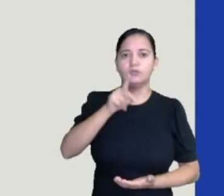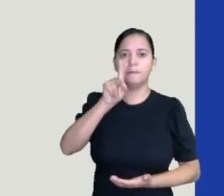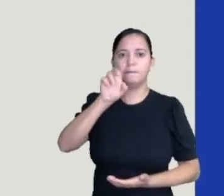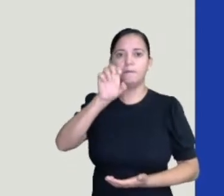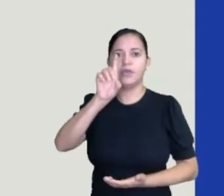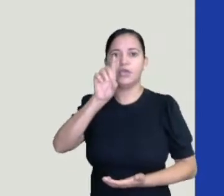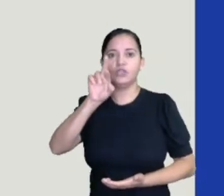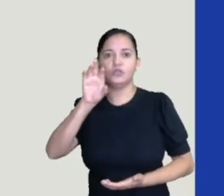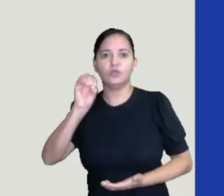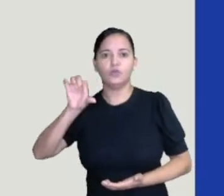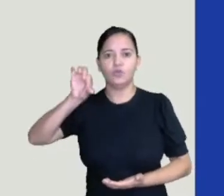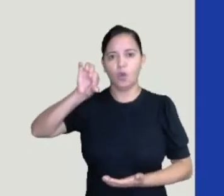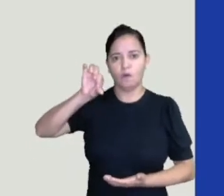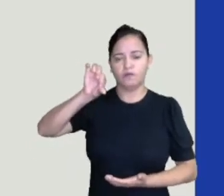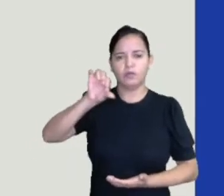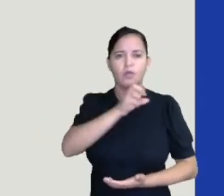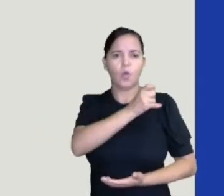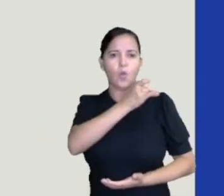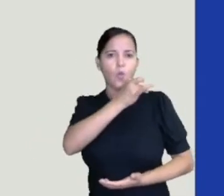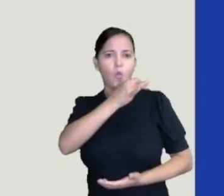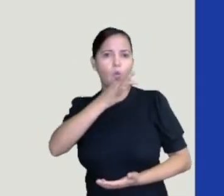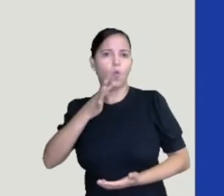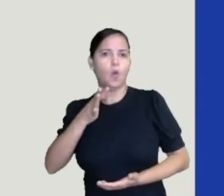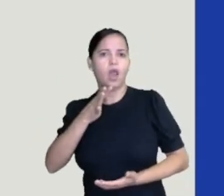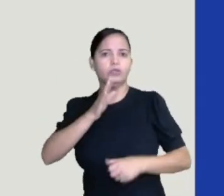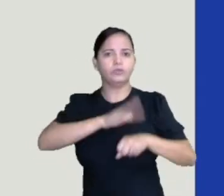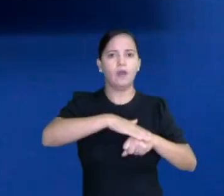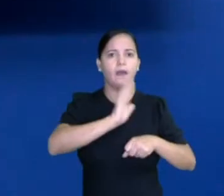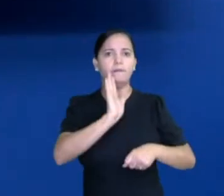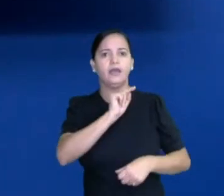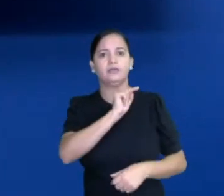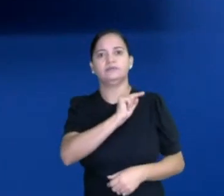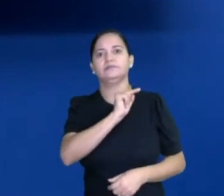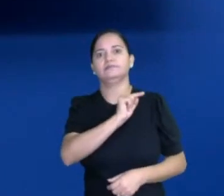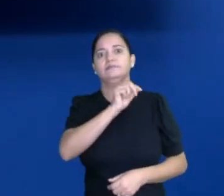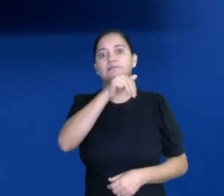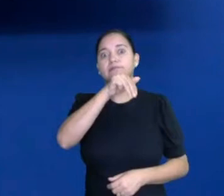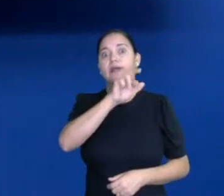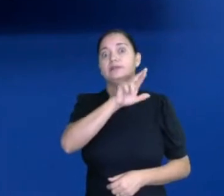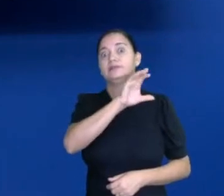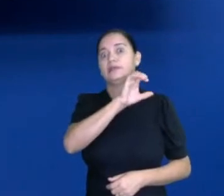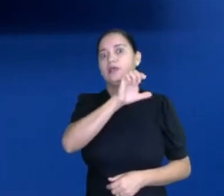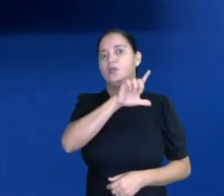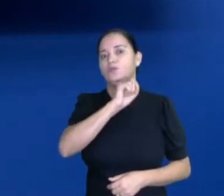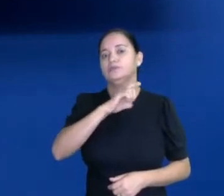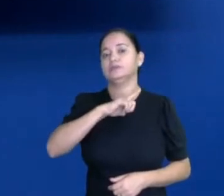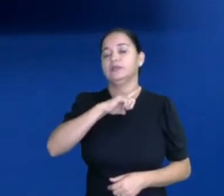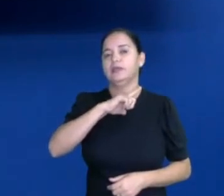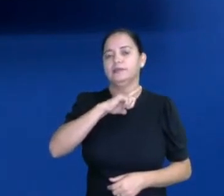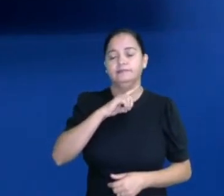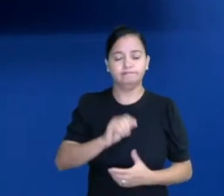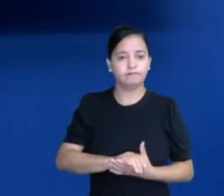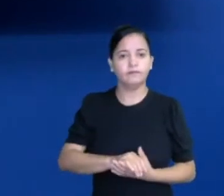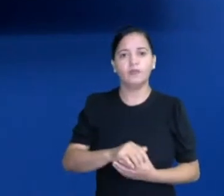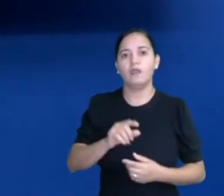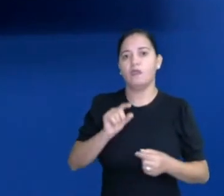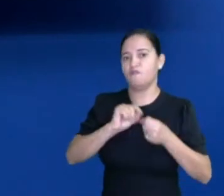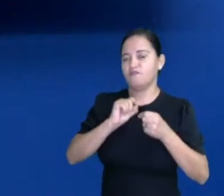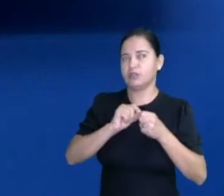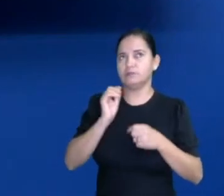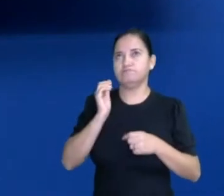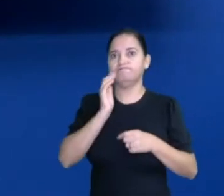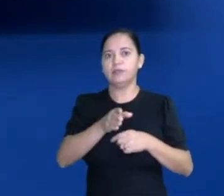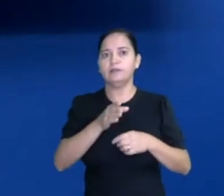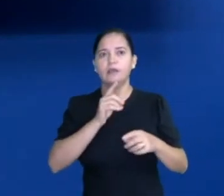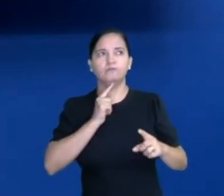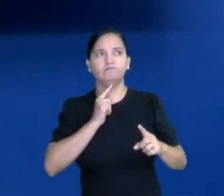anos. Quantos anos Marcelo tem a mais que Pedro? Aí você vai pensar assim, eu vou fazer direto uma adição.